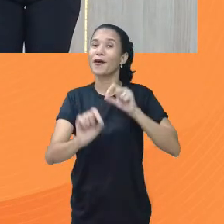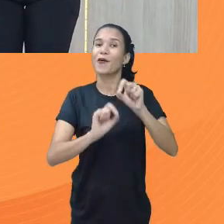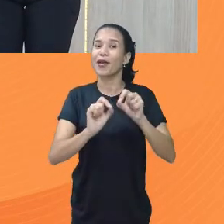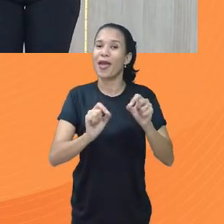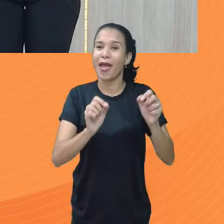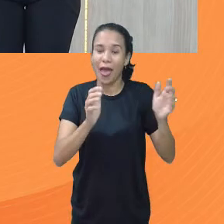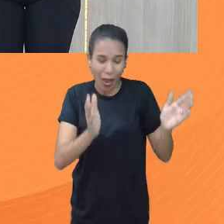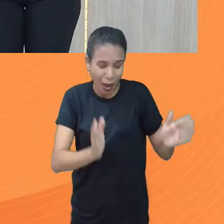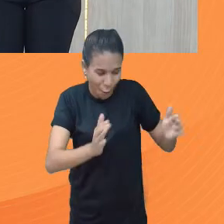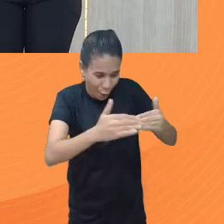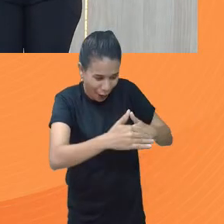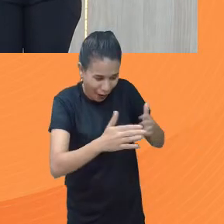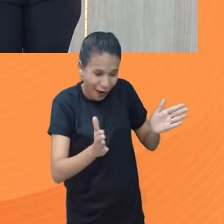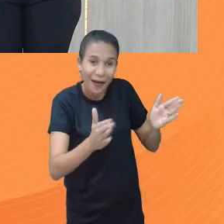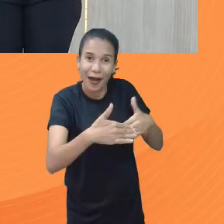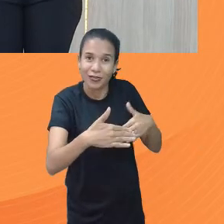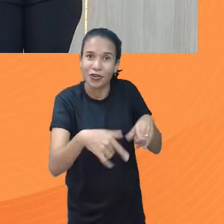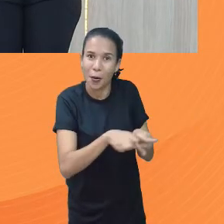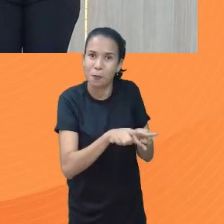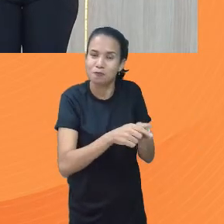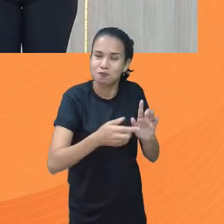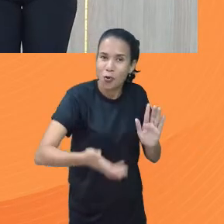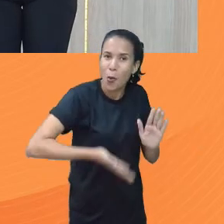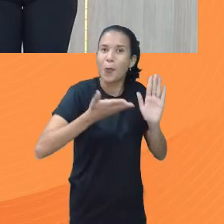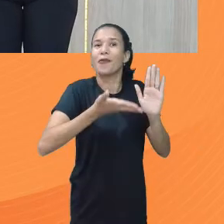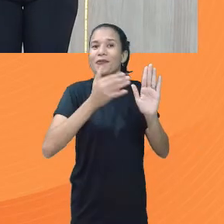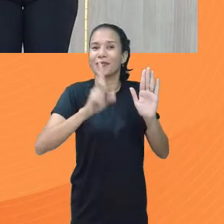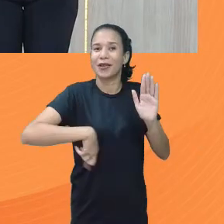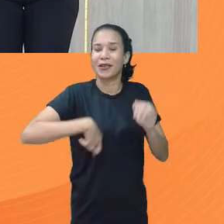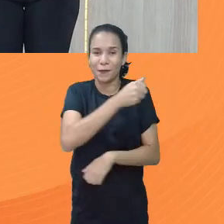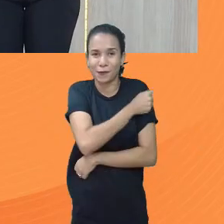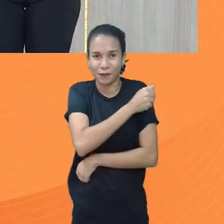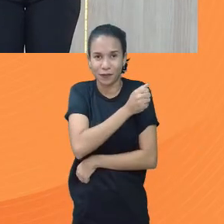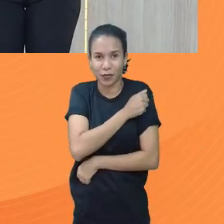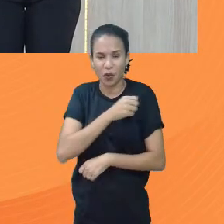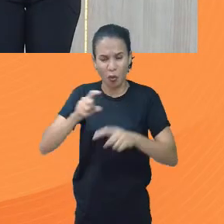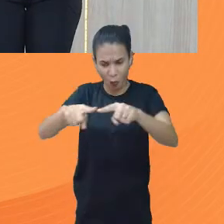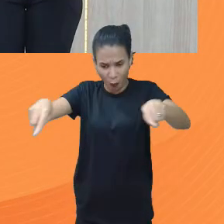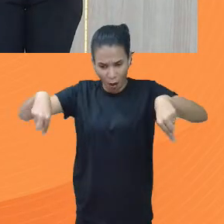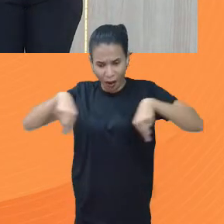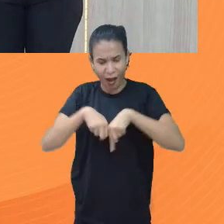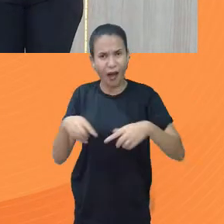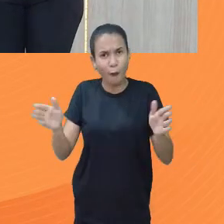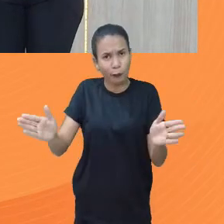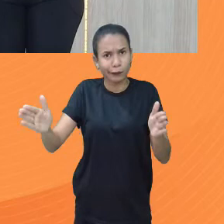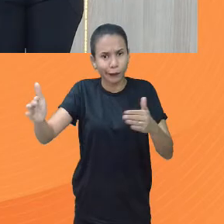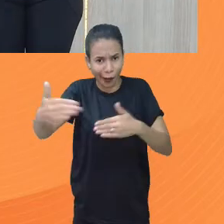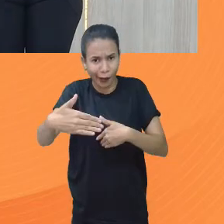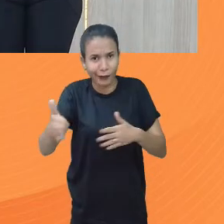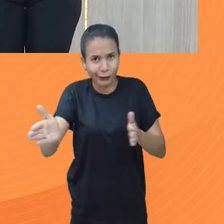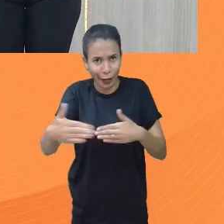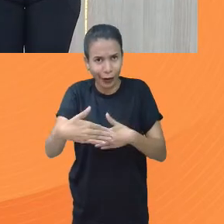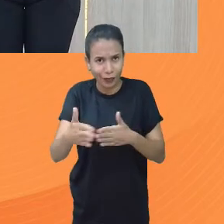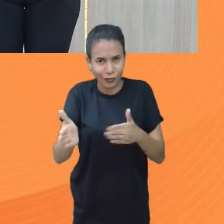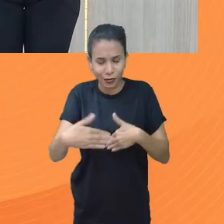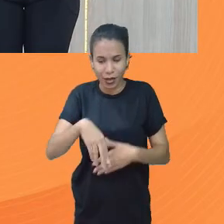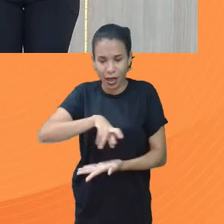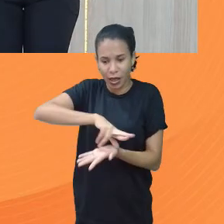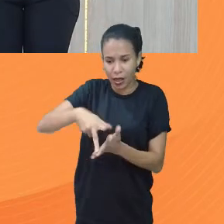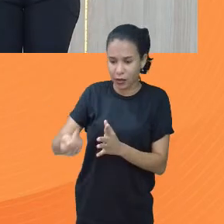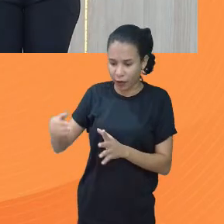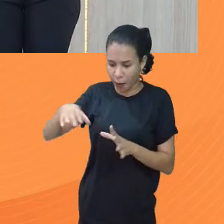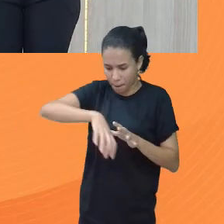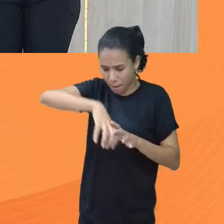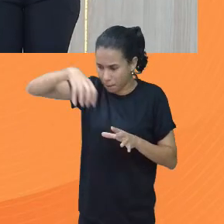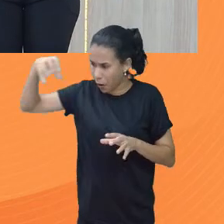de estimulação. Então, que a gente possa oferecer para esse estudante uma caixa, literalmente, com vários estímulos,